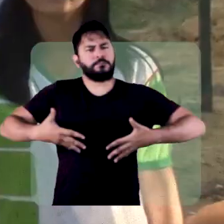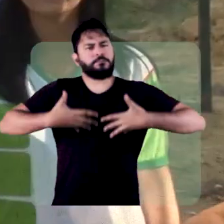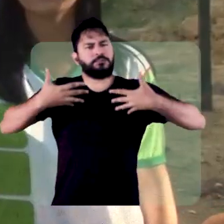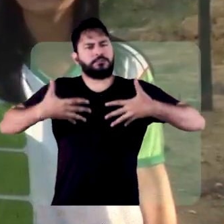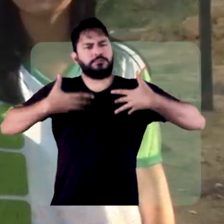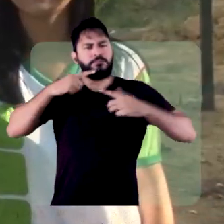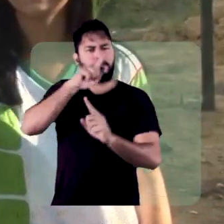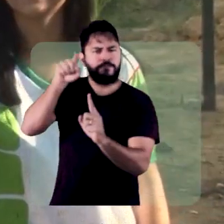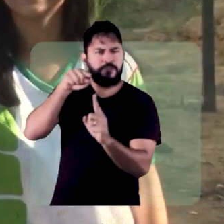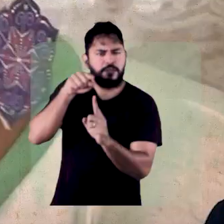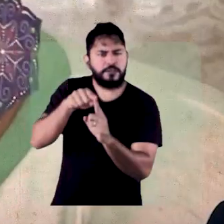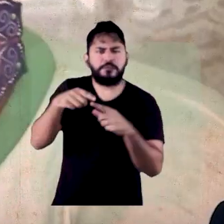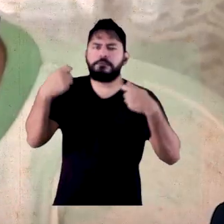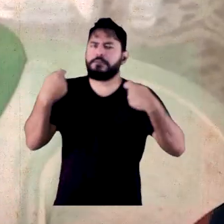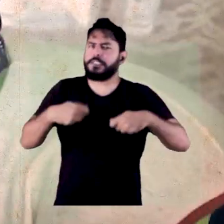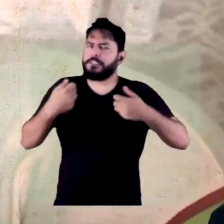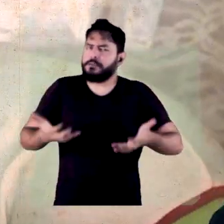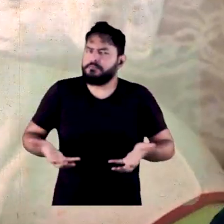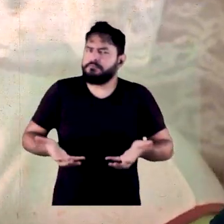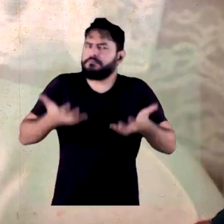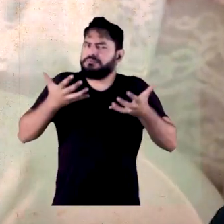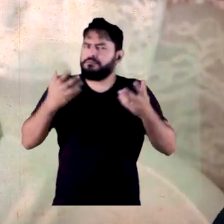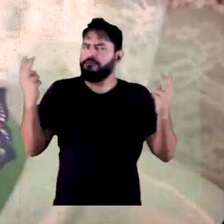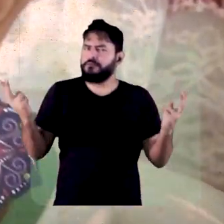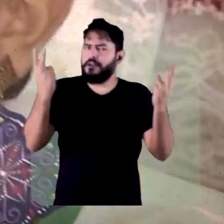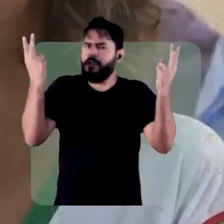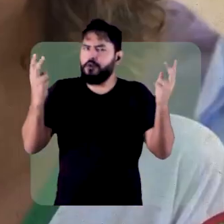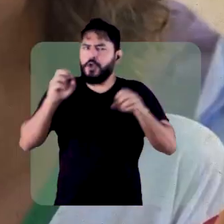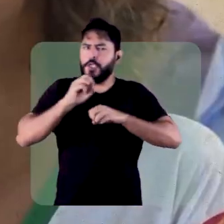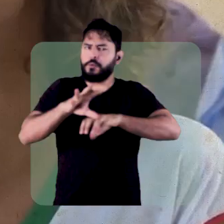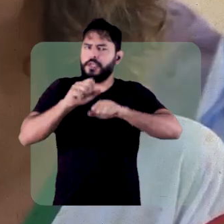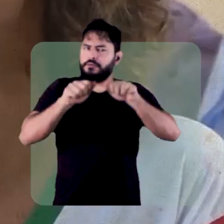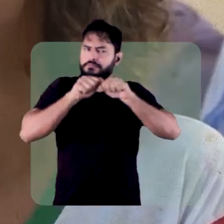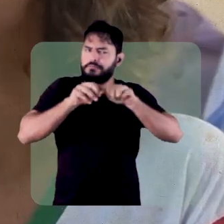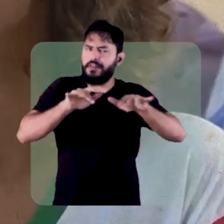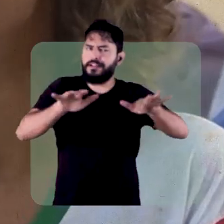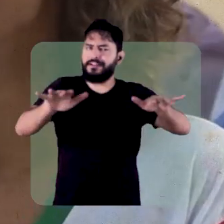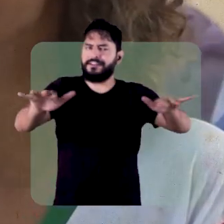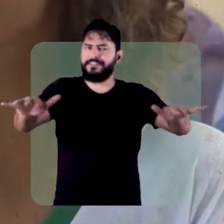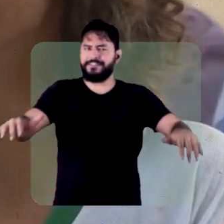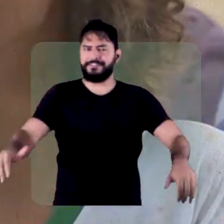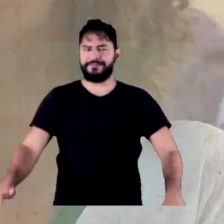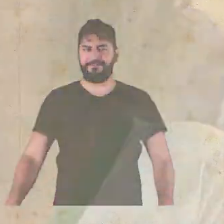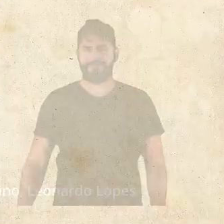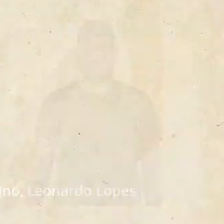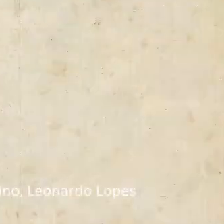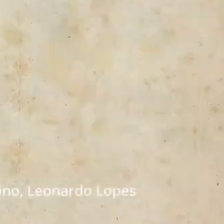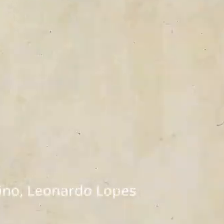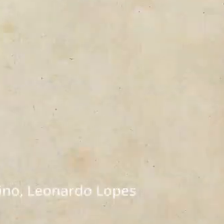movidos pela missão, necessária e muito nobre, de promover a educação.